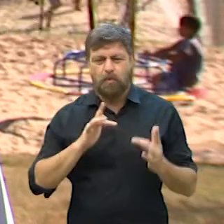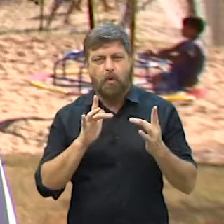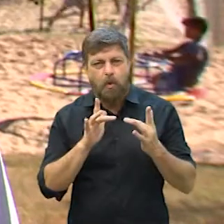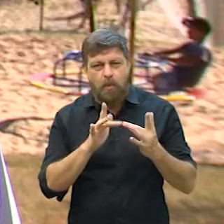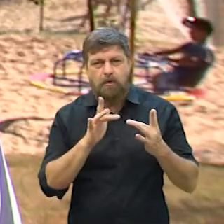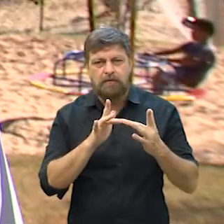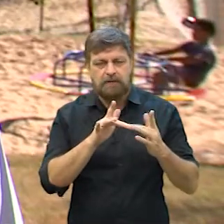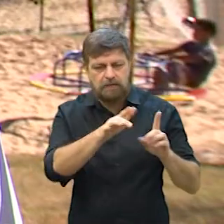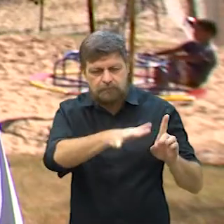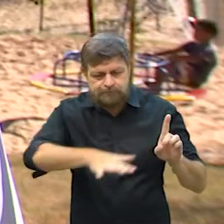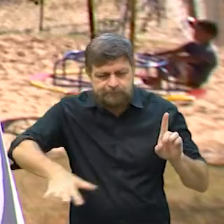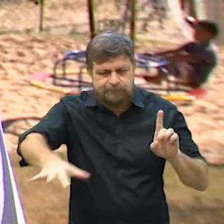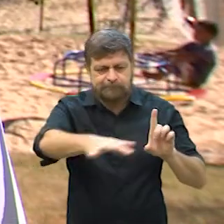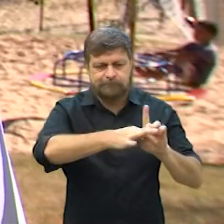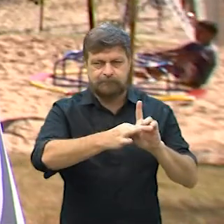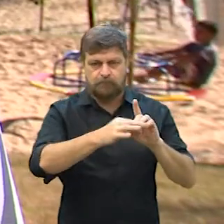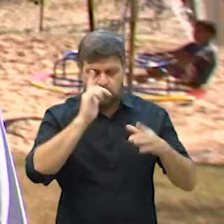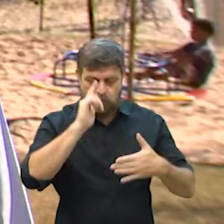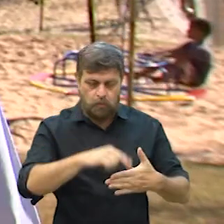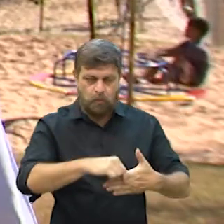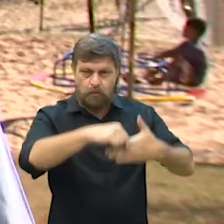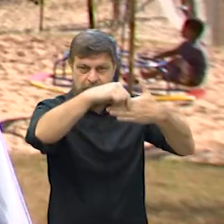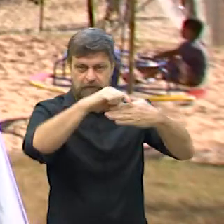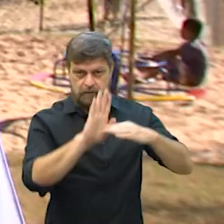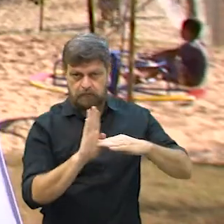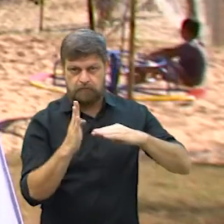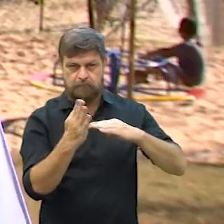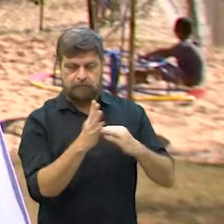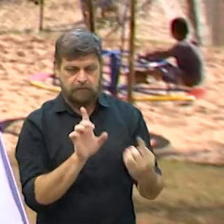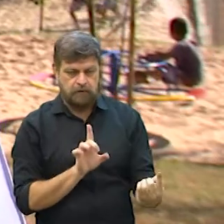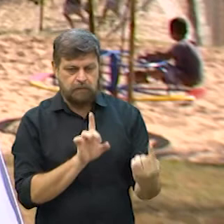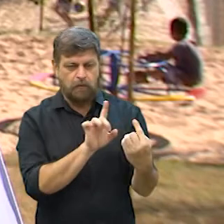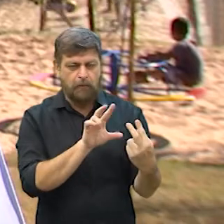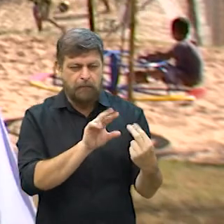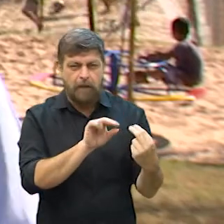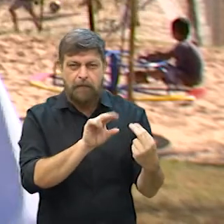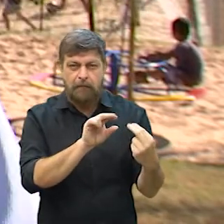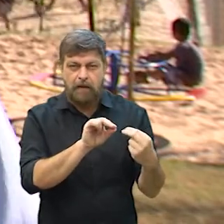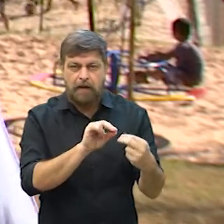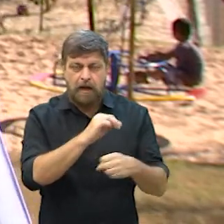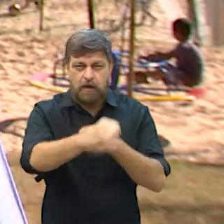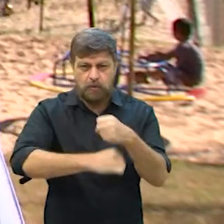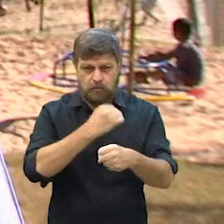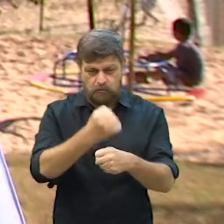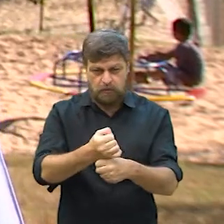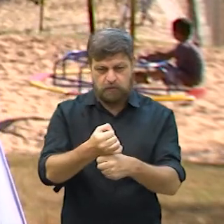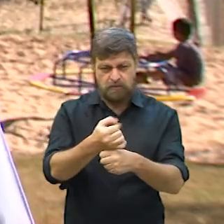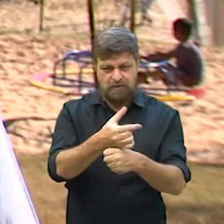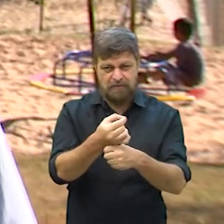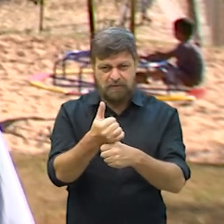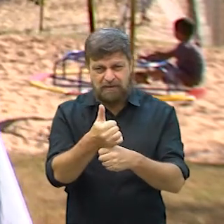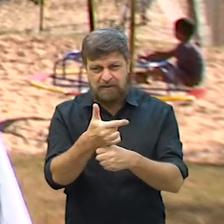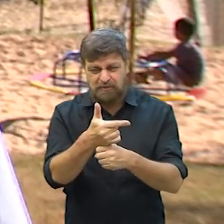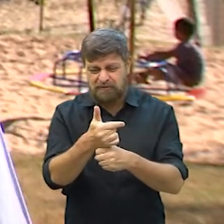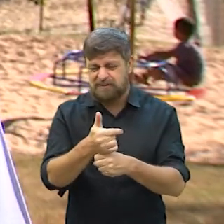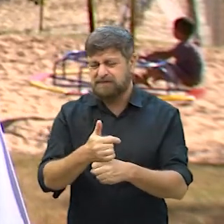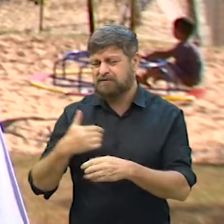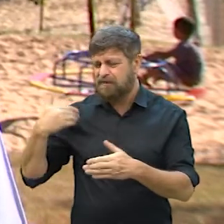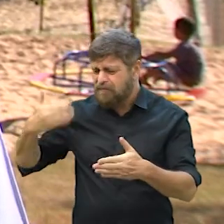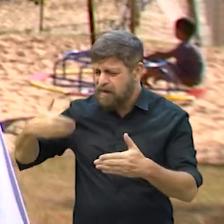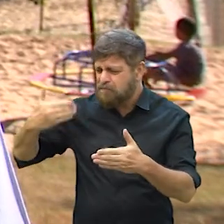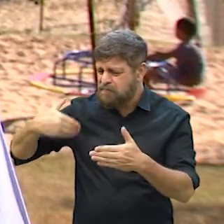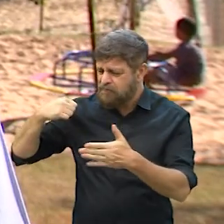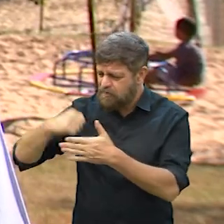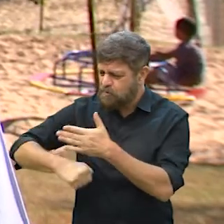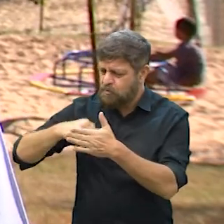contato com a liderança aqui desse bairro aqui e desde e a gente vem lutando